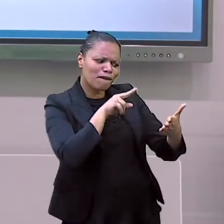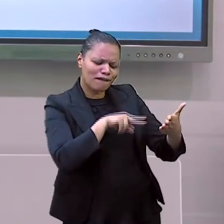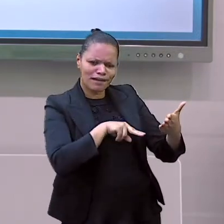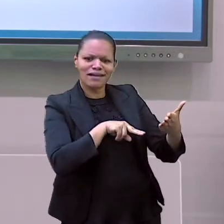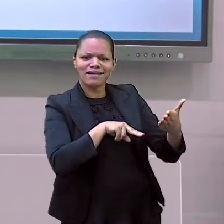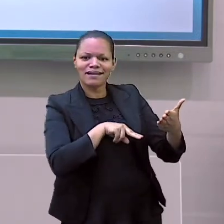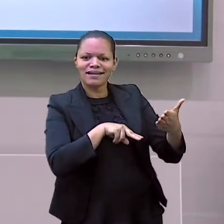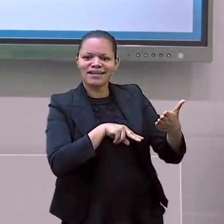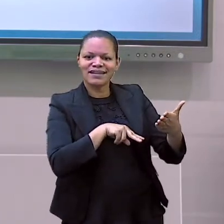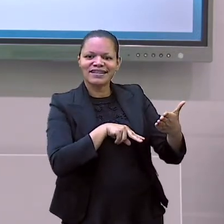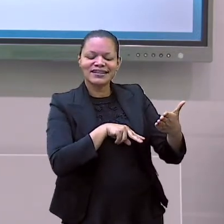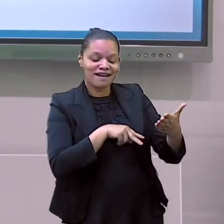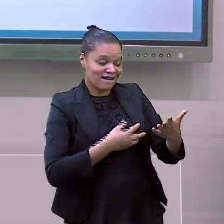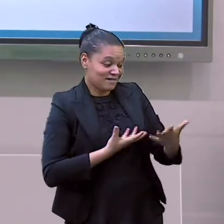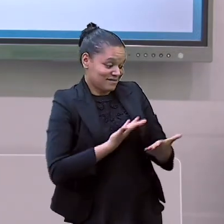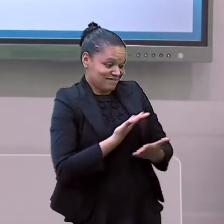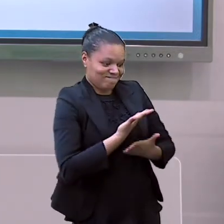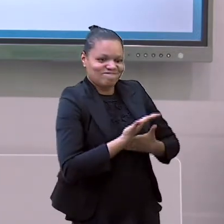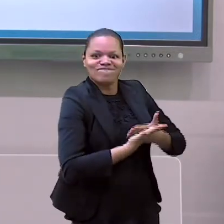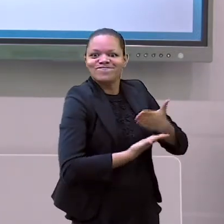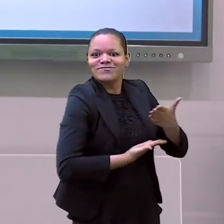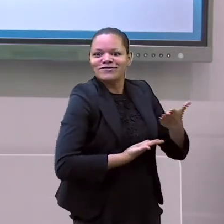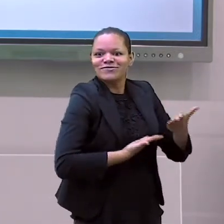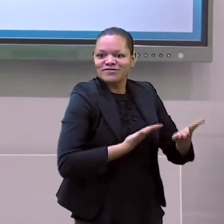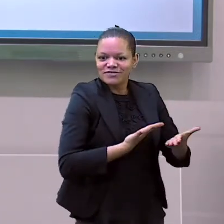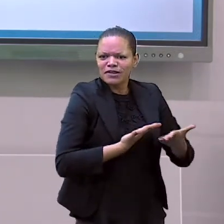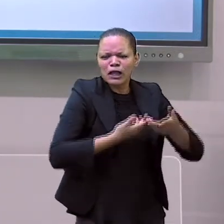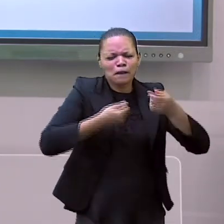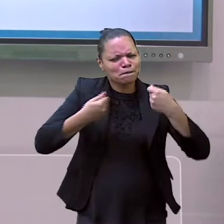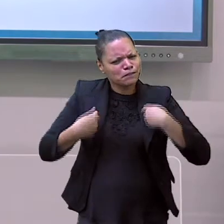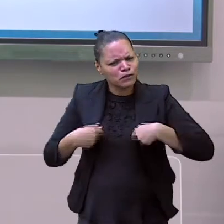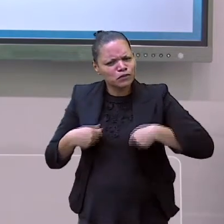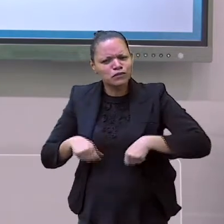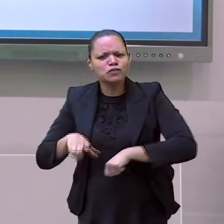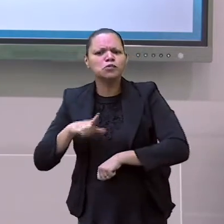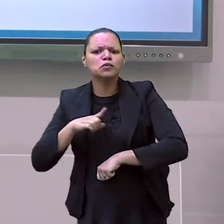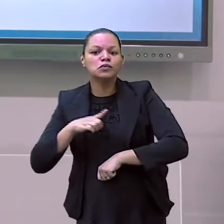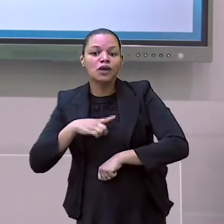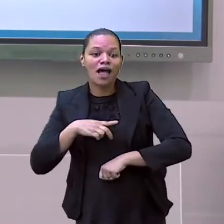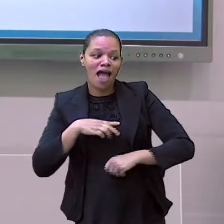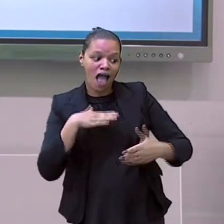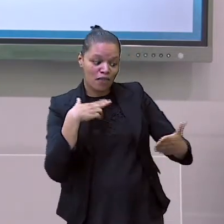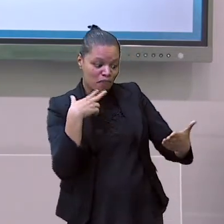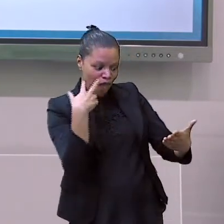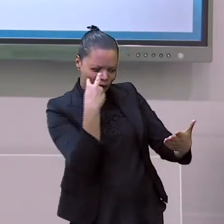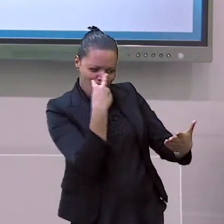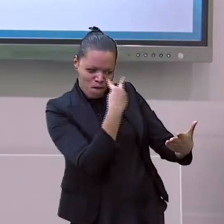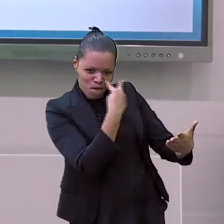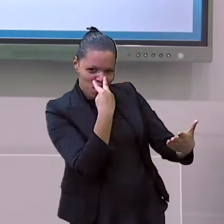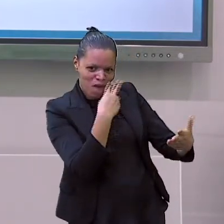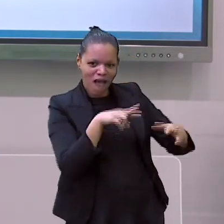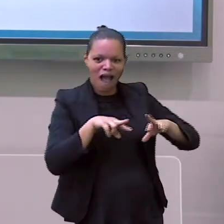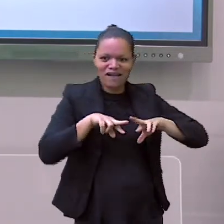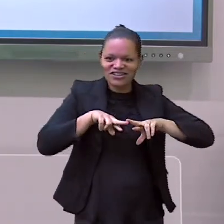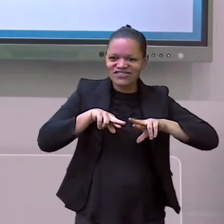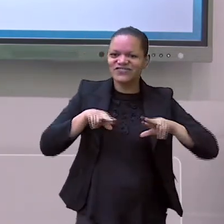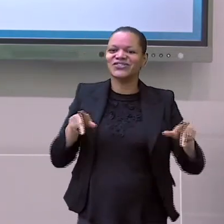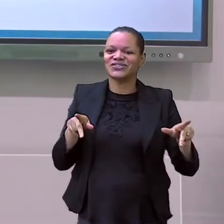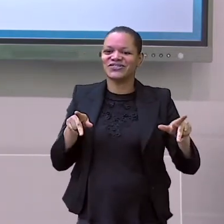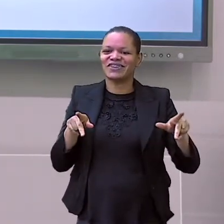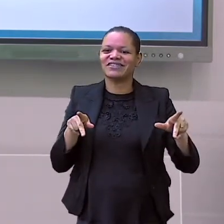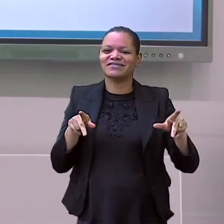poema. O poema, ele tem que ter aí esse olhar diferenciado. Por isso